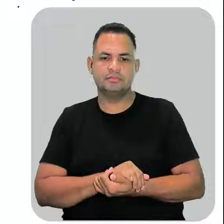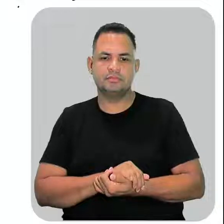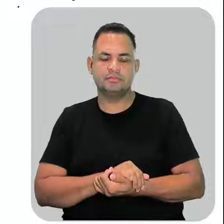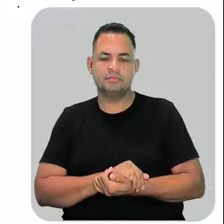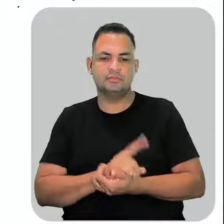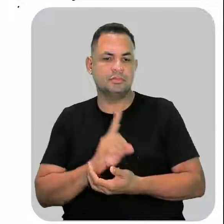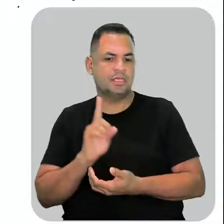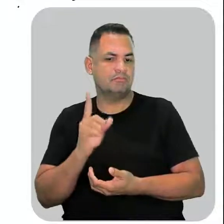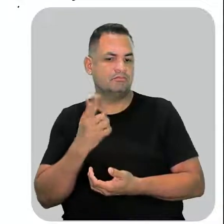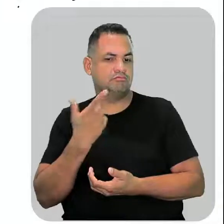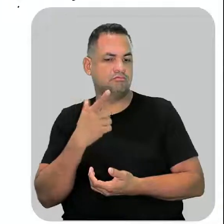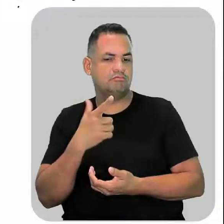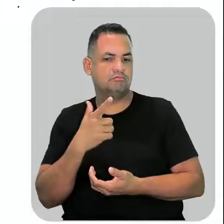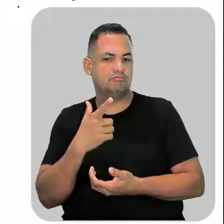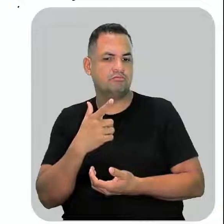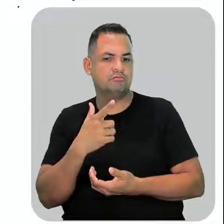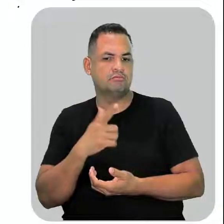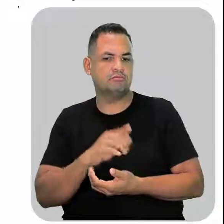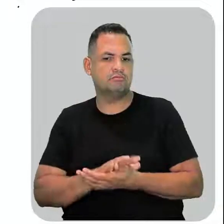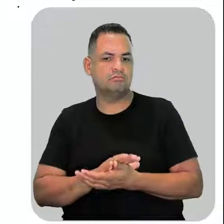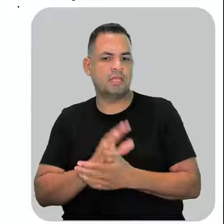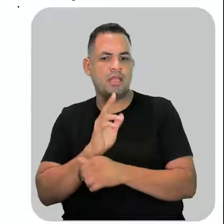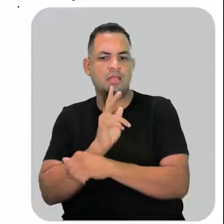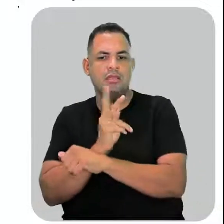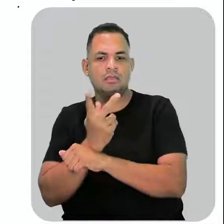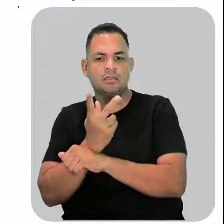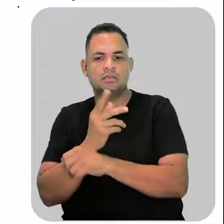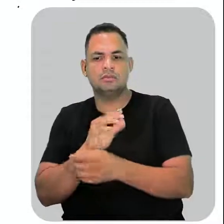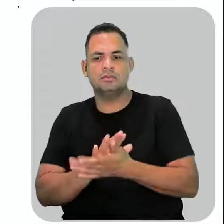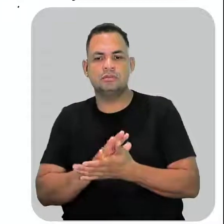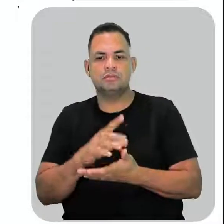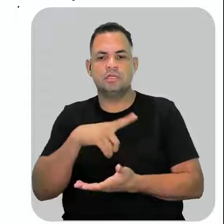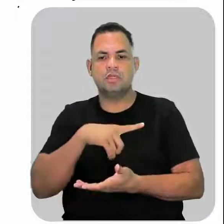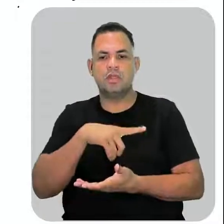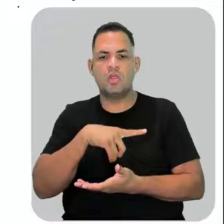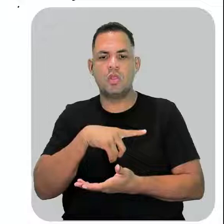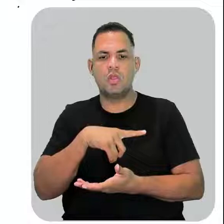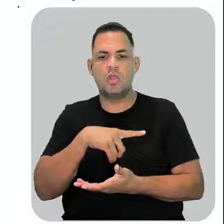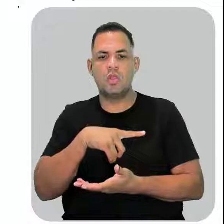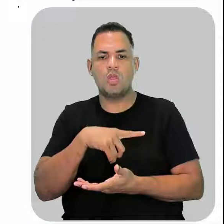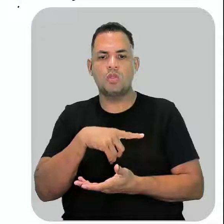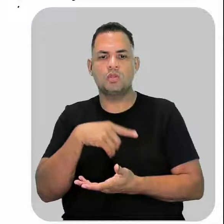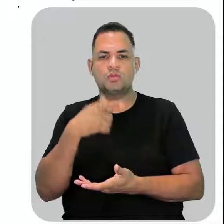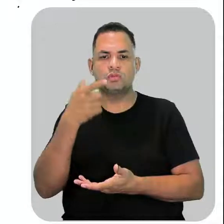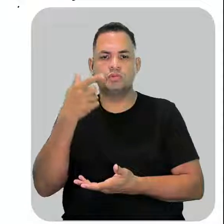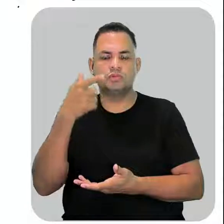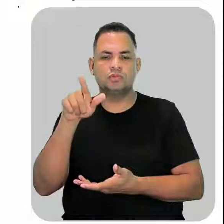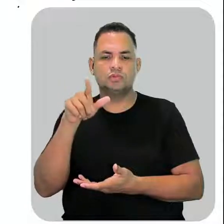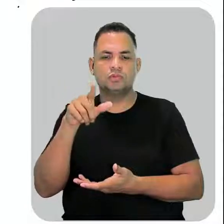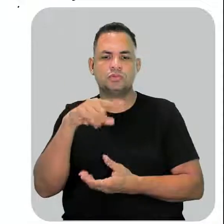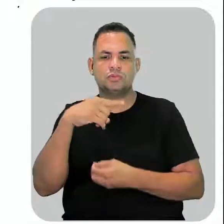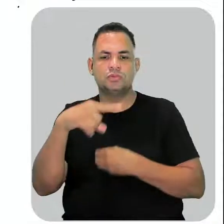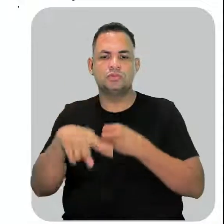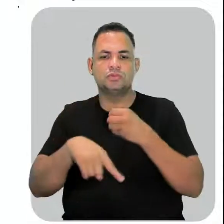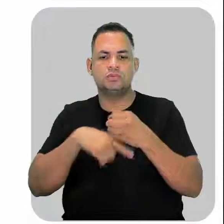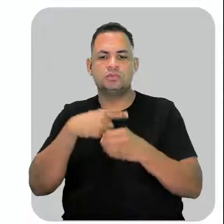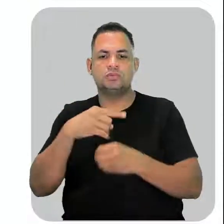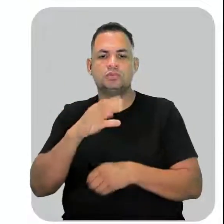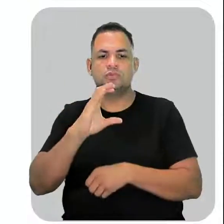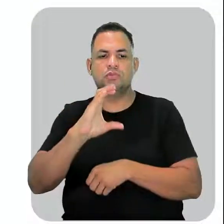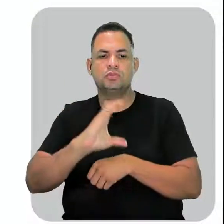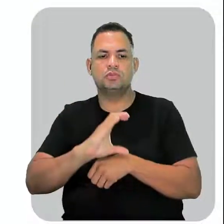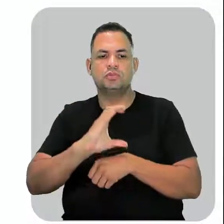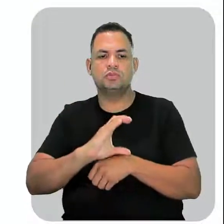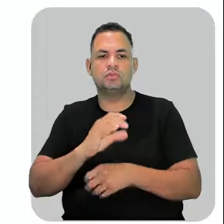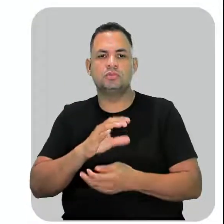eu não tenho hidrogênio. E aí eu vou ter hidrogênio nos outros átomos de carbono,